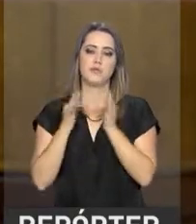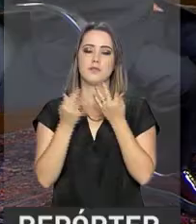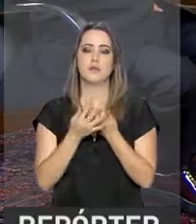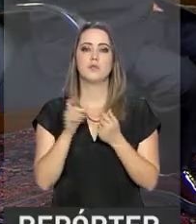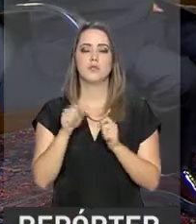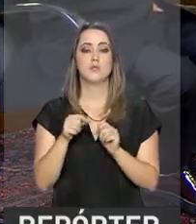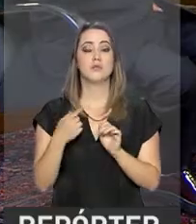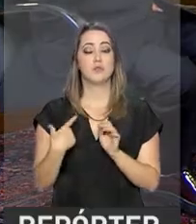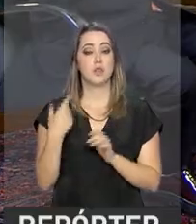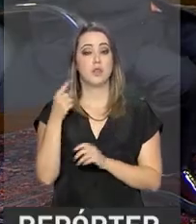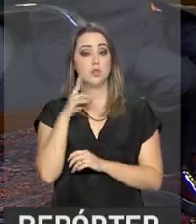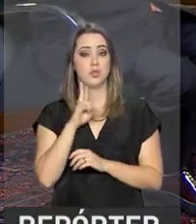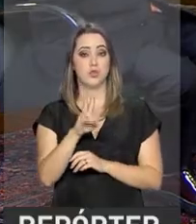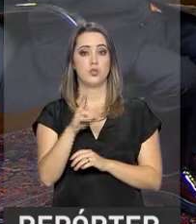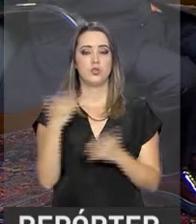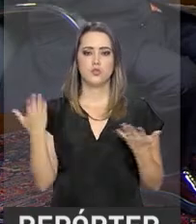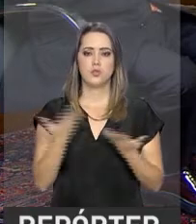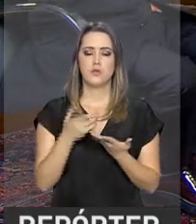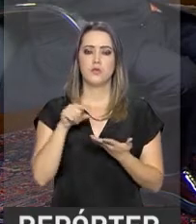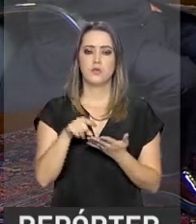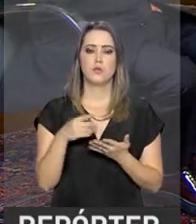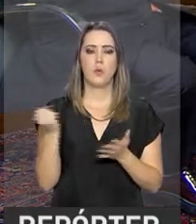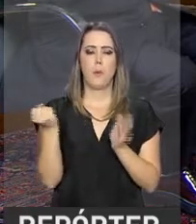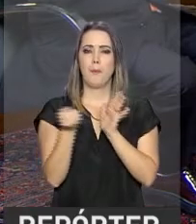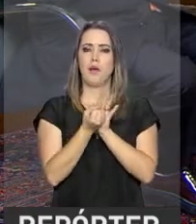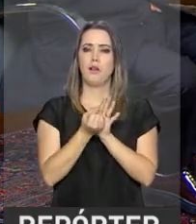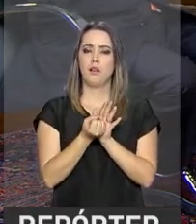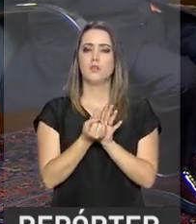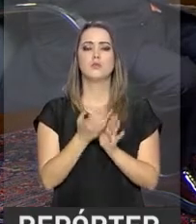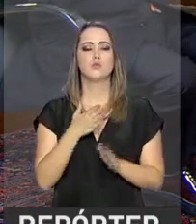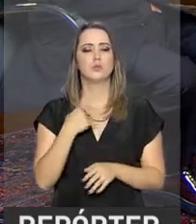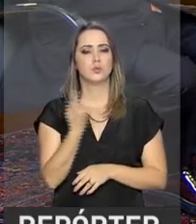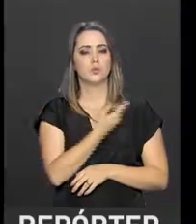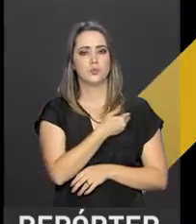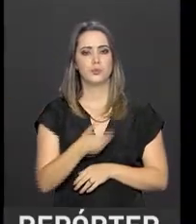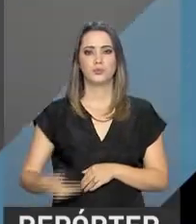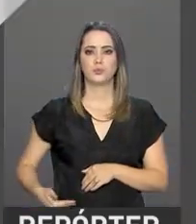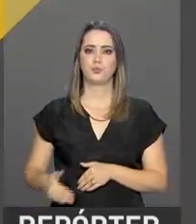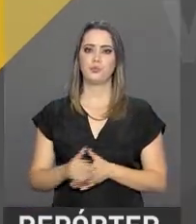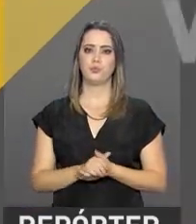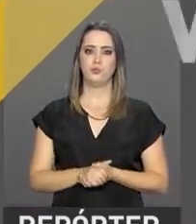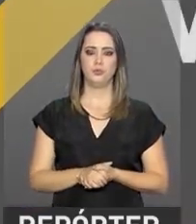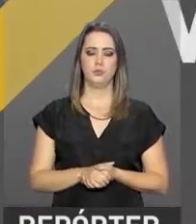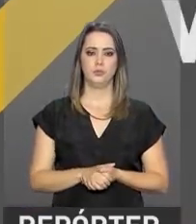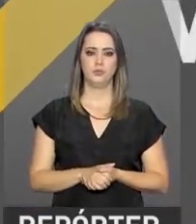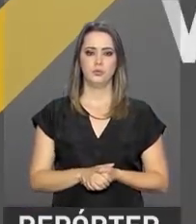fenômenos sociais que o registro como marca do nosso governo